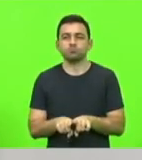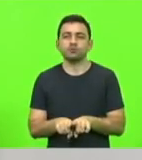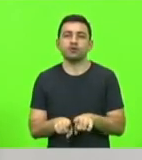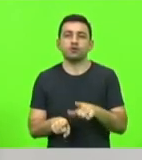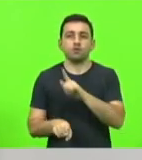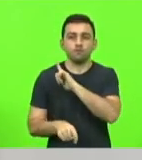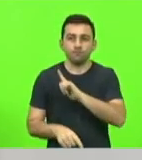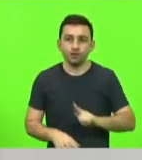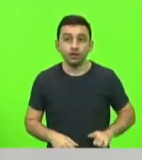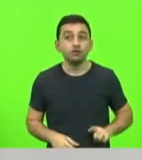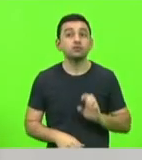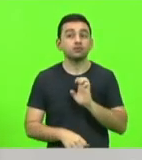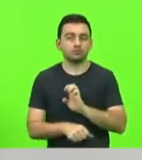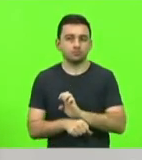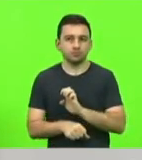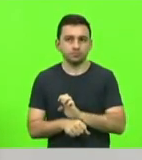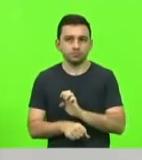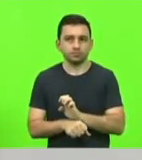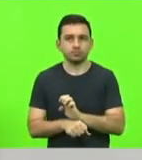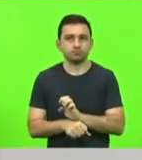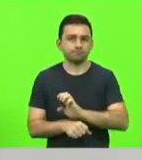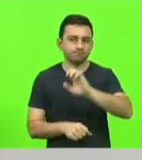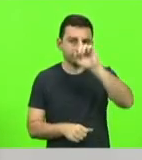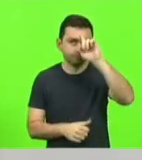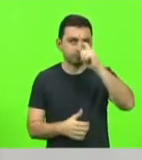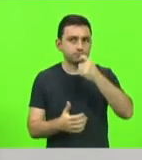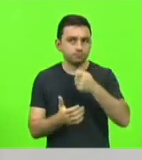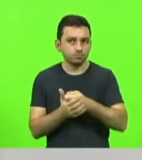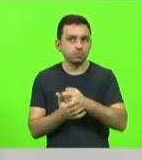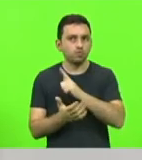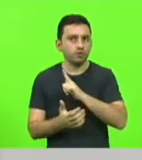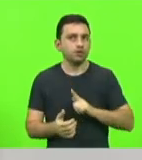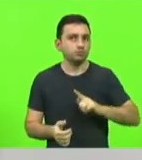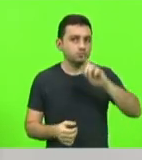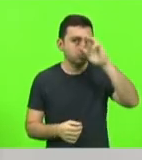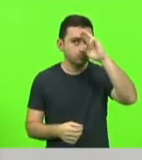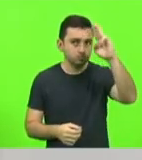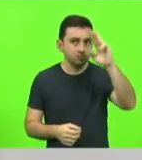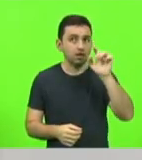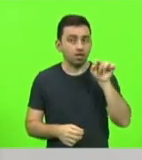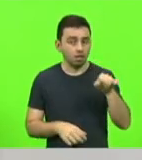governo do estado, por determinação do governador Carlos Moisés,